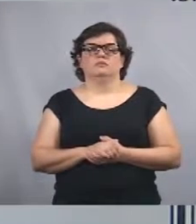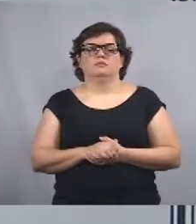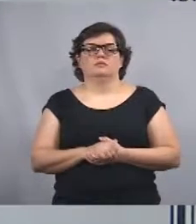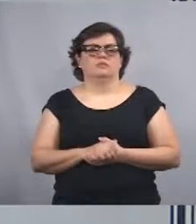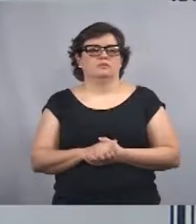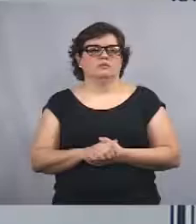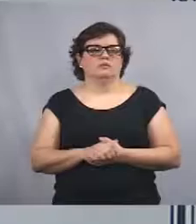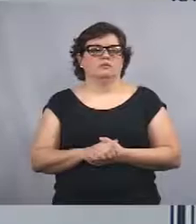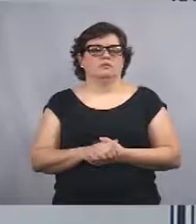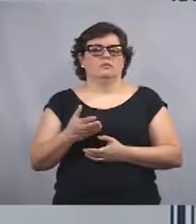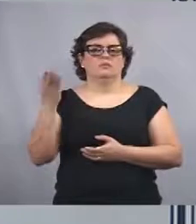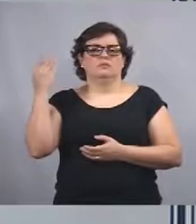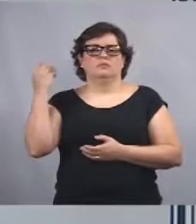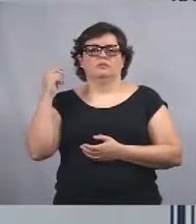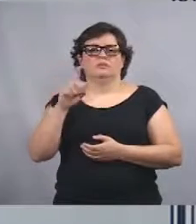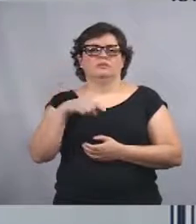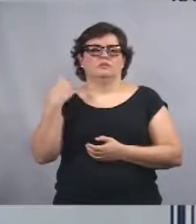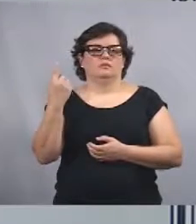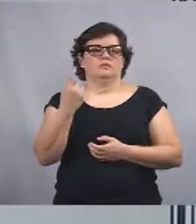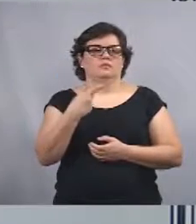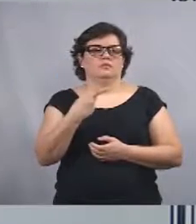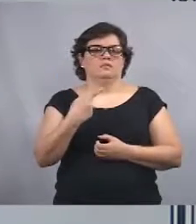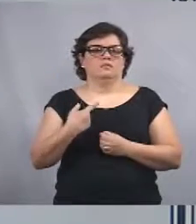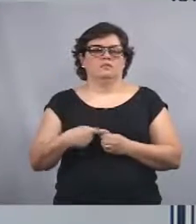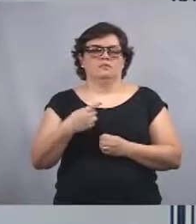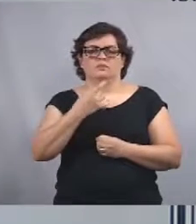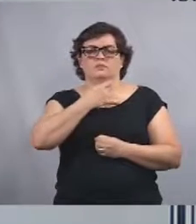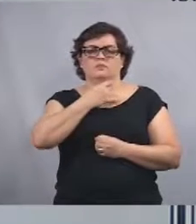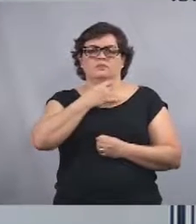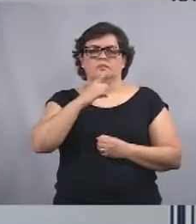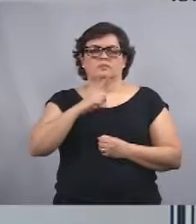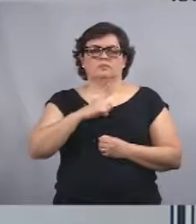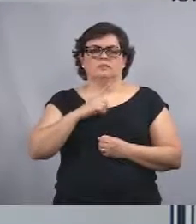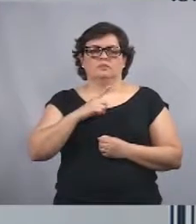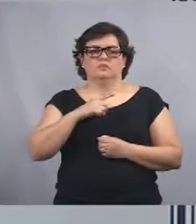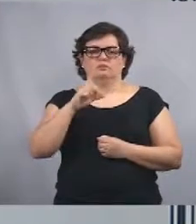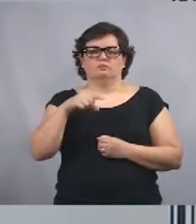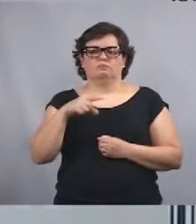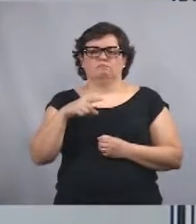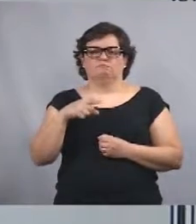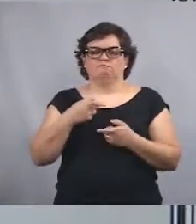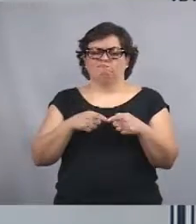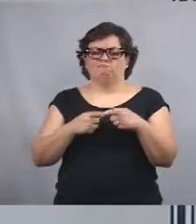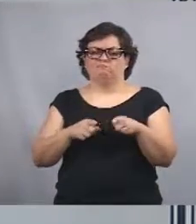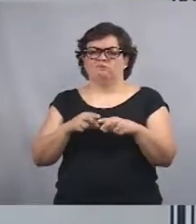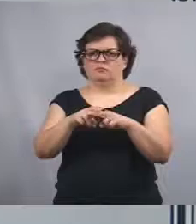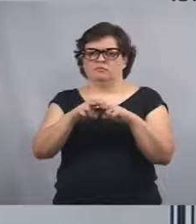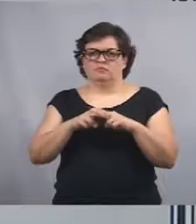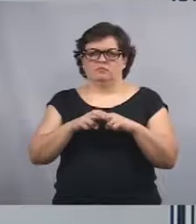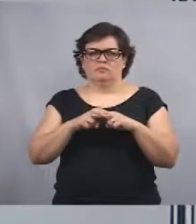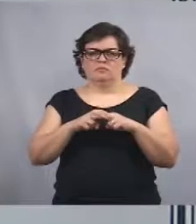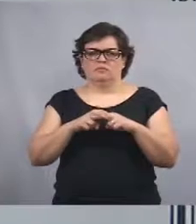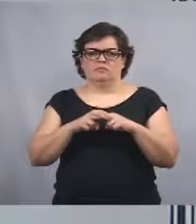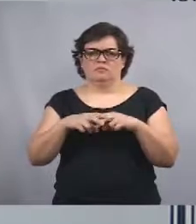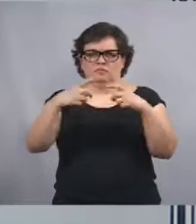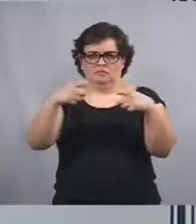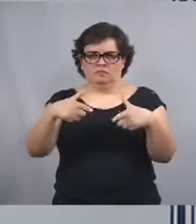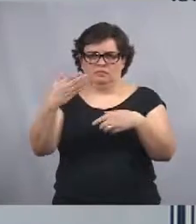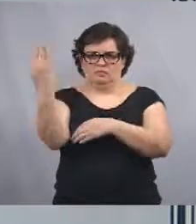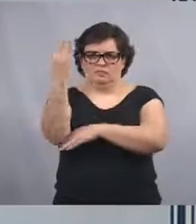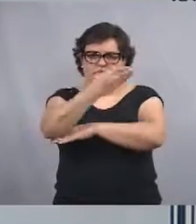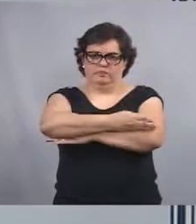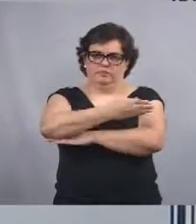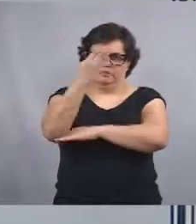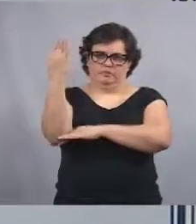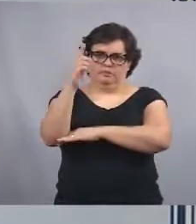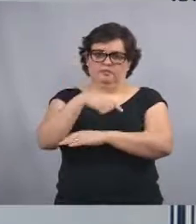Há algum tempo nós, do município de Marília, temos sido perturbados pela implantação de um pedágio aqui na nossa